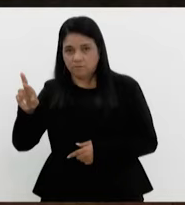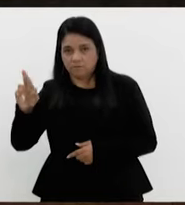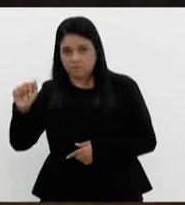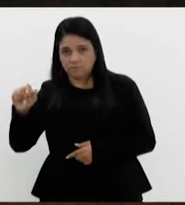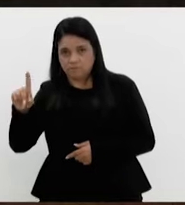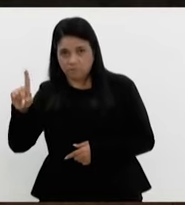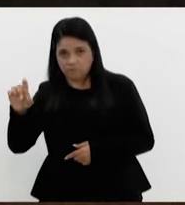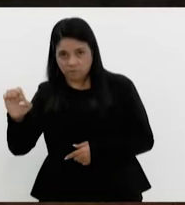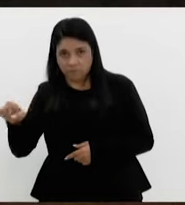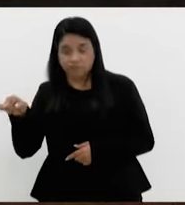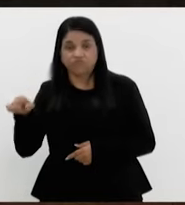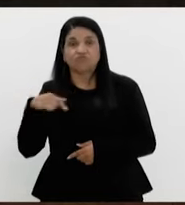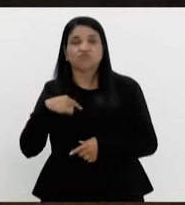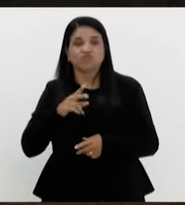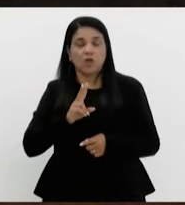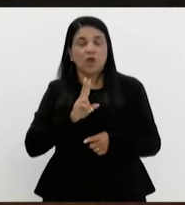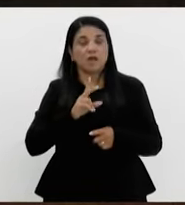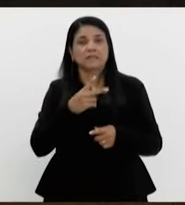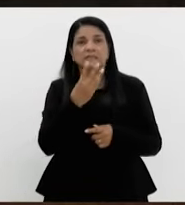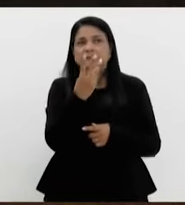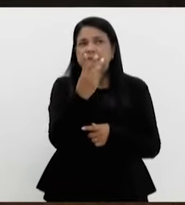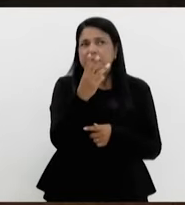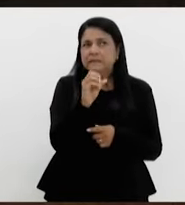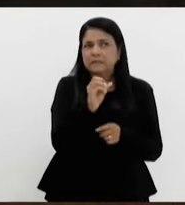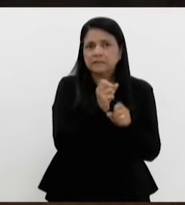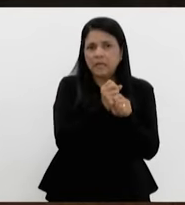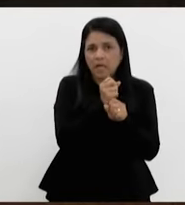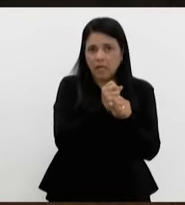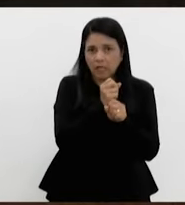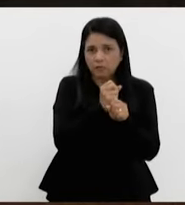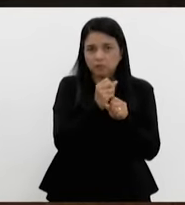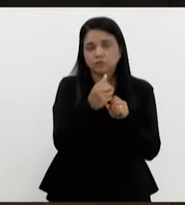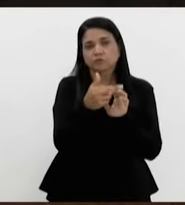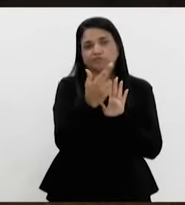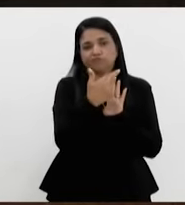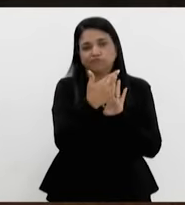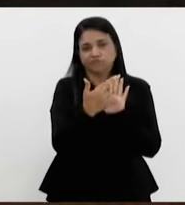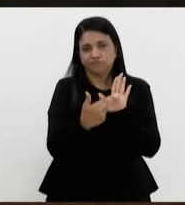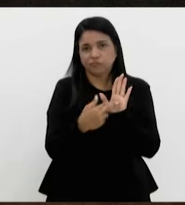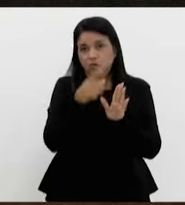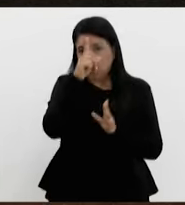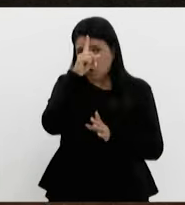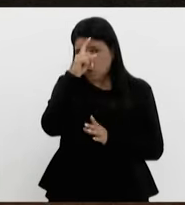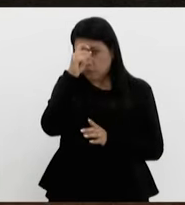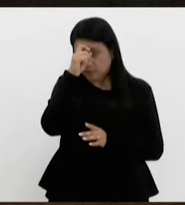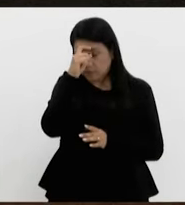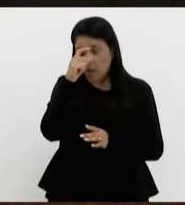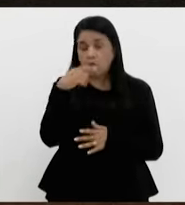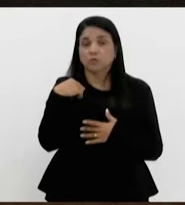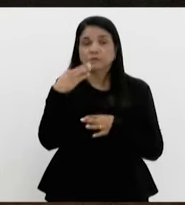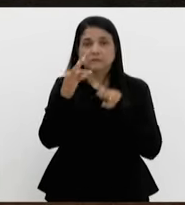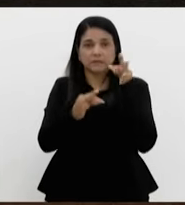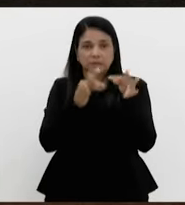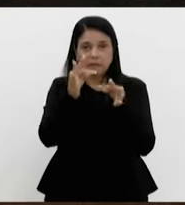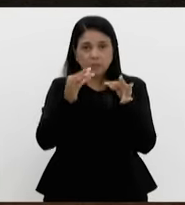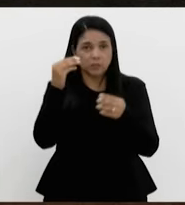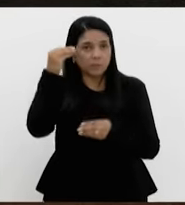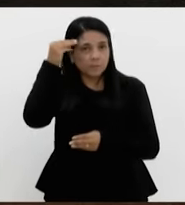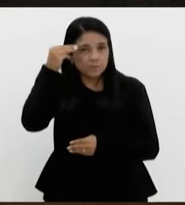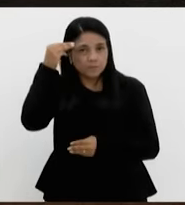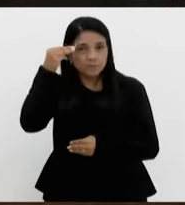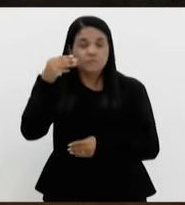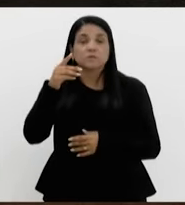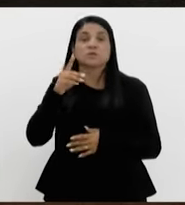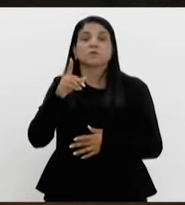Há aproximadamente 30 anos no Hospital de Custódia e Tratamento Psiquiátrico Henrique